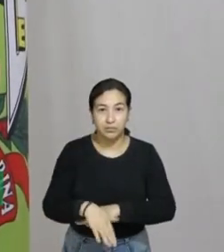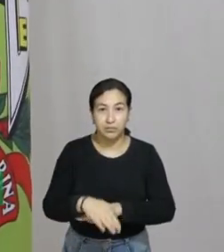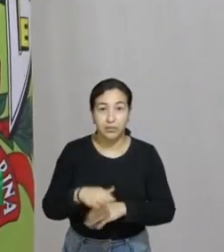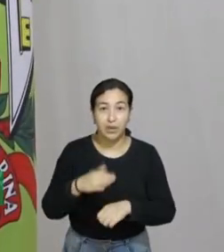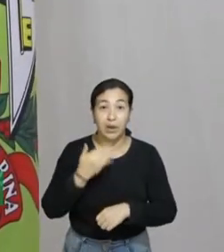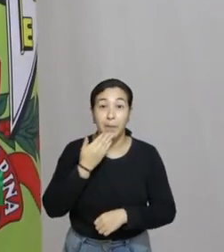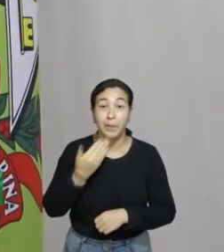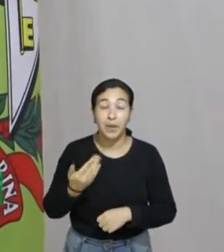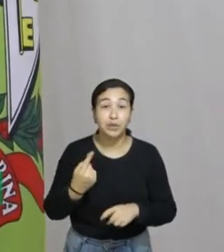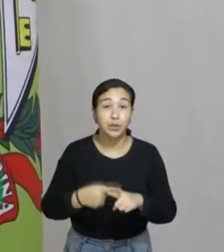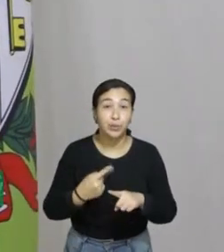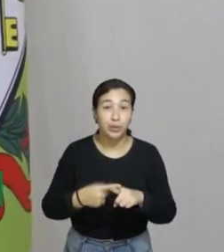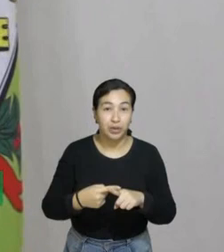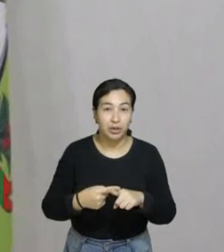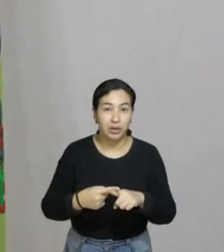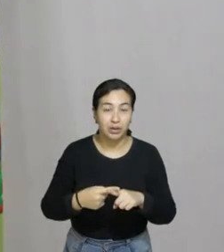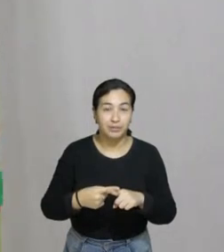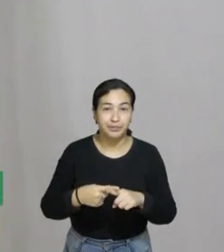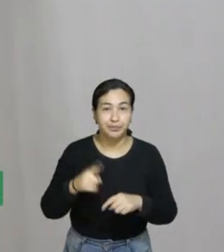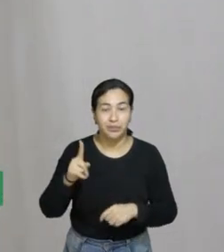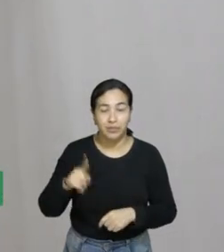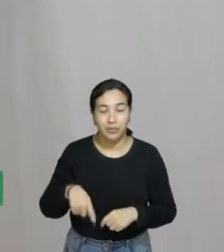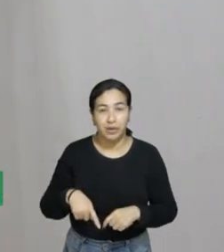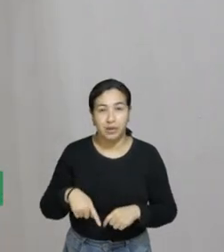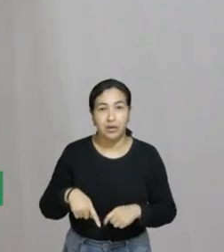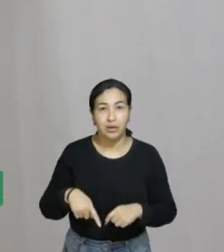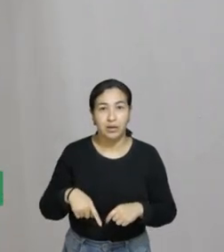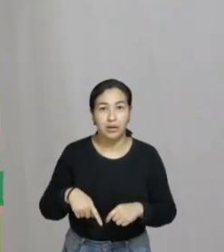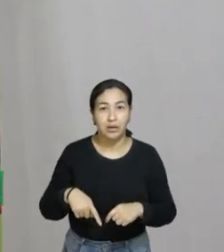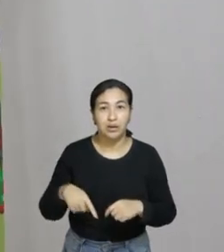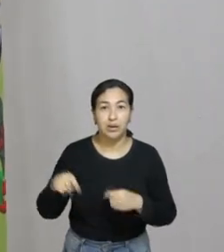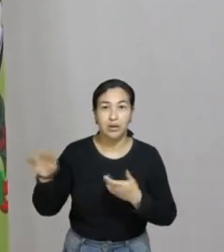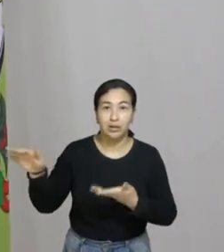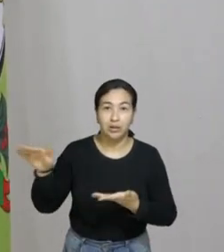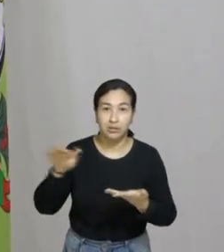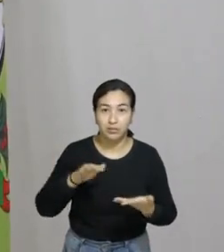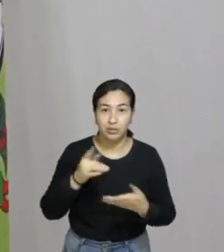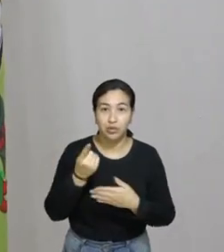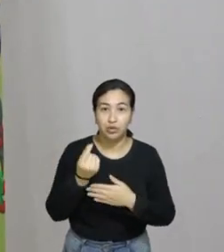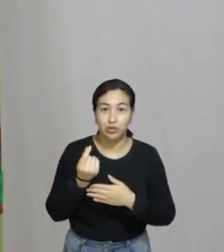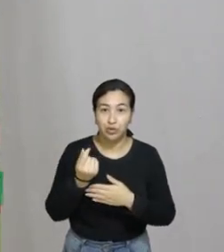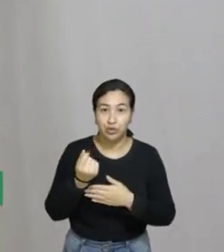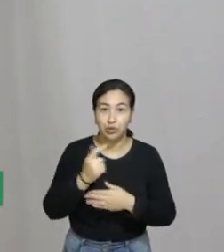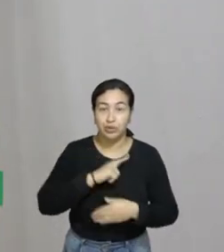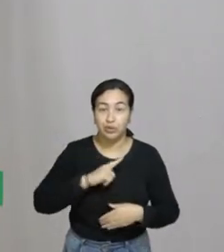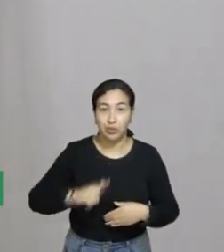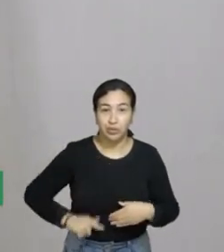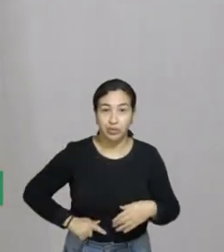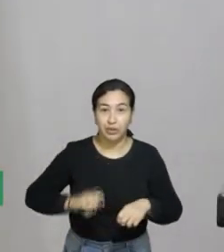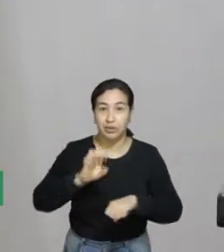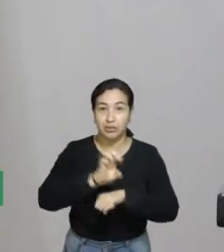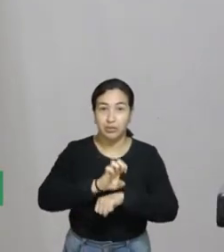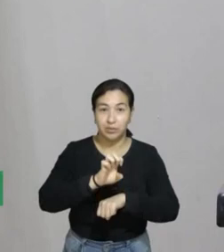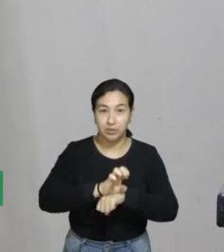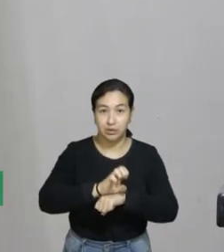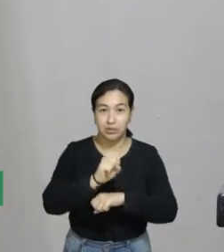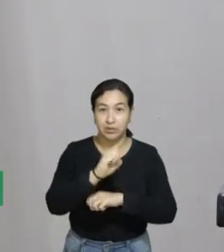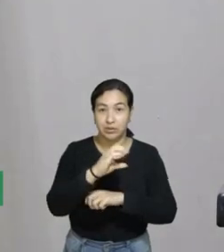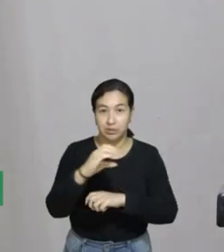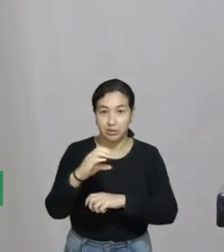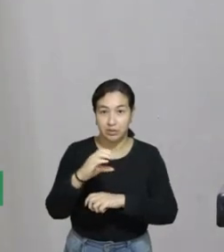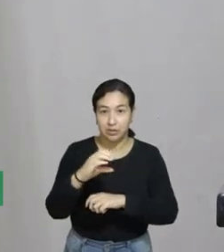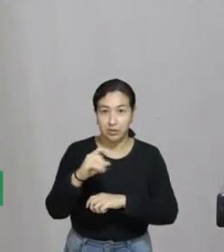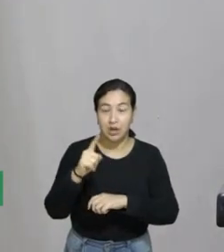requerimento faz jus à transferência de recursos do governo federal para o Estado de Santa Catarina. É